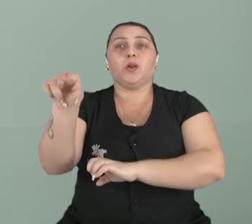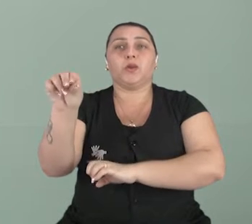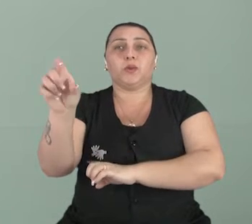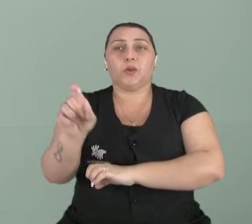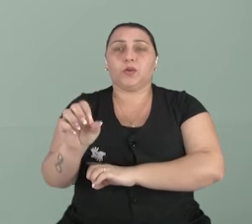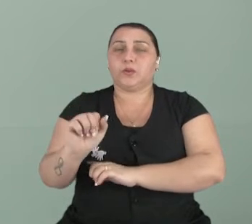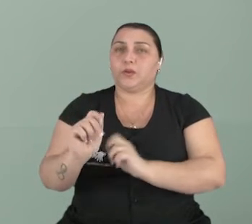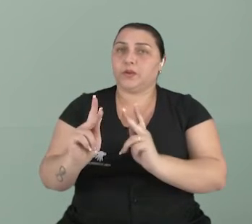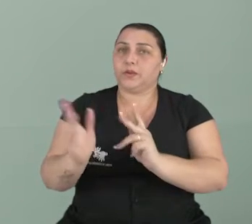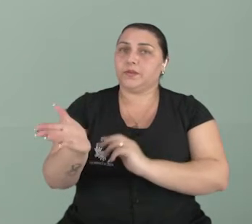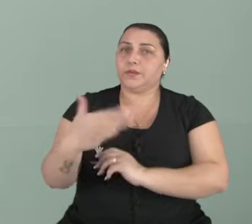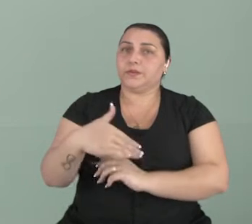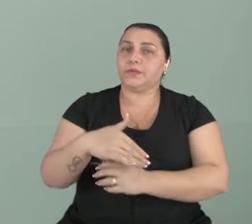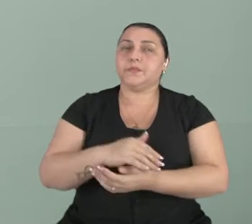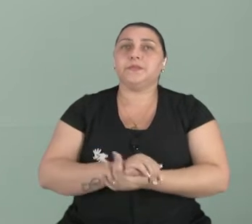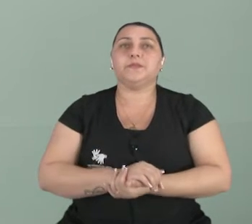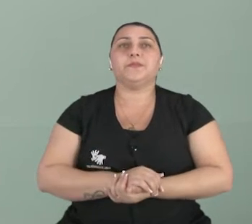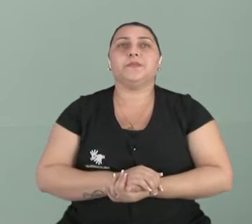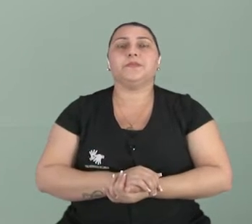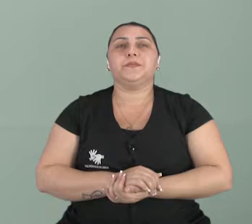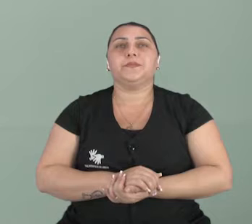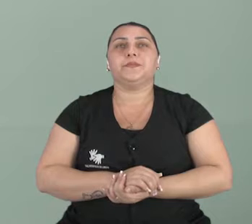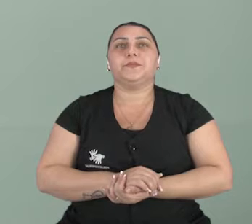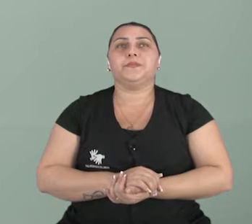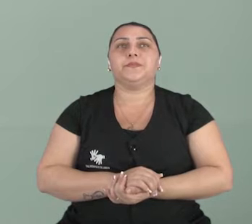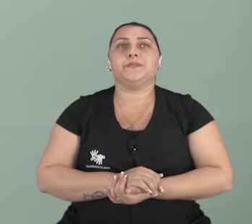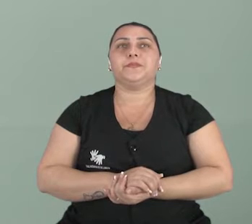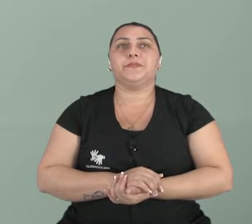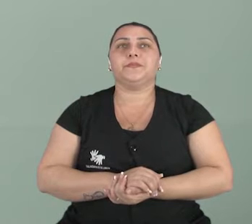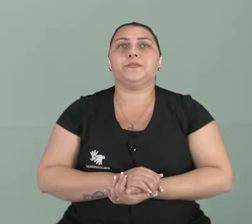ok? Então vamos lá?